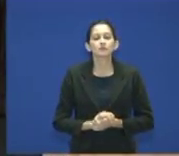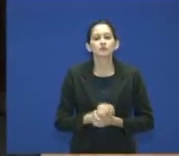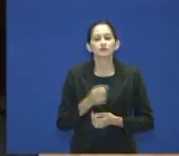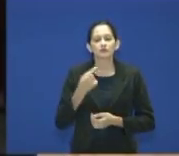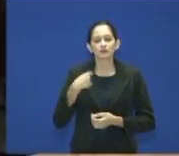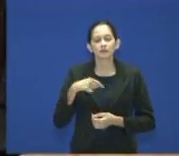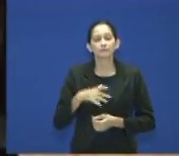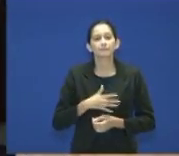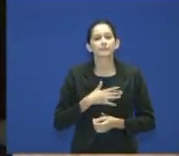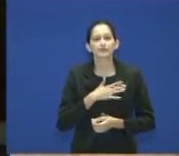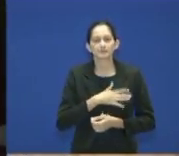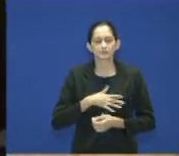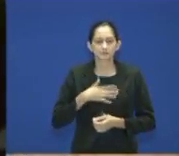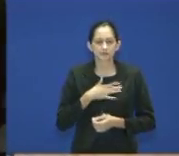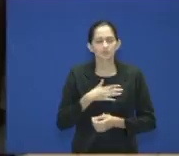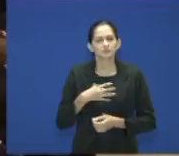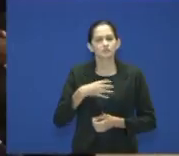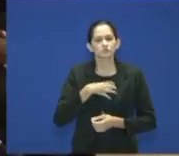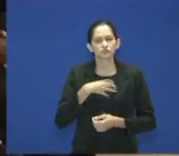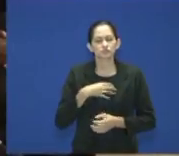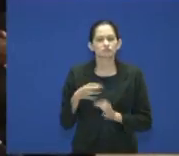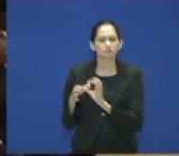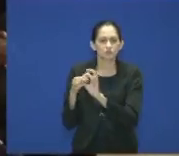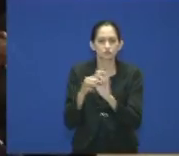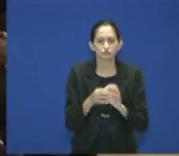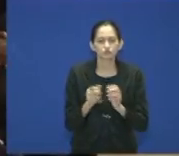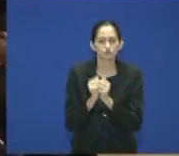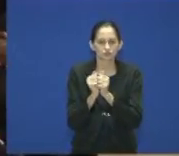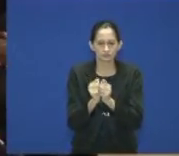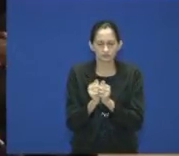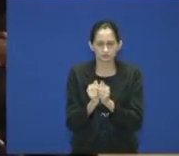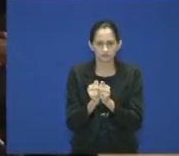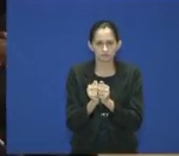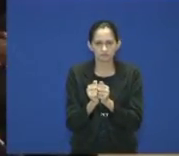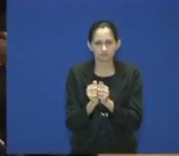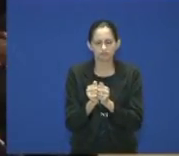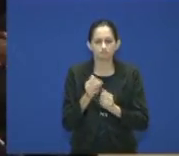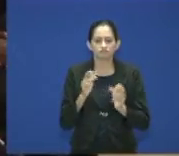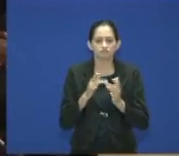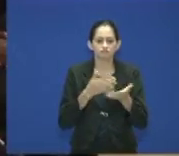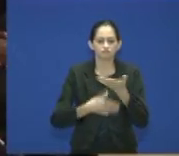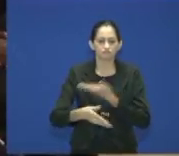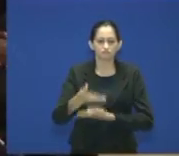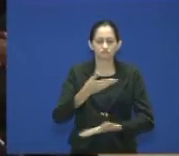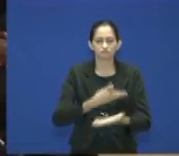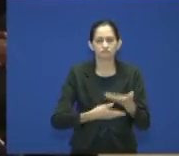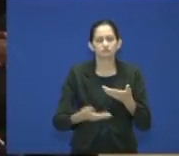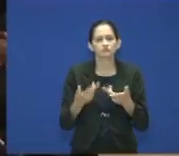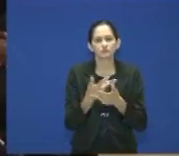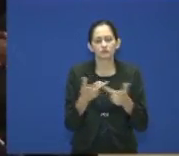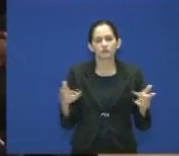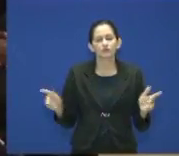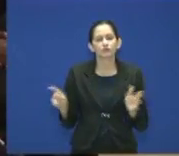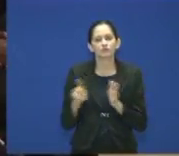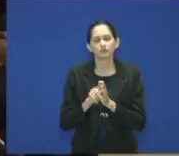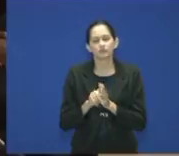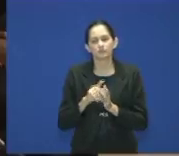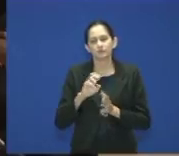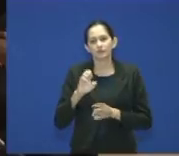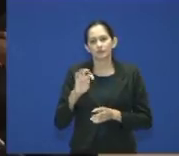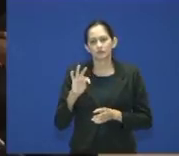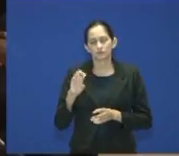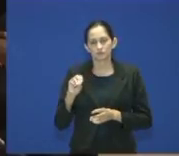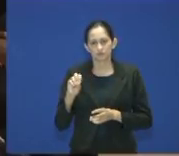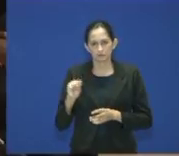no prazer de estar junto e de fazer o conjunto. Essa efervescência que é o próprio ethos da